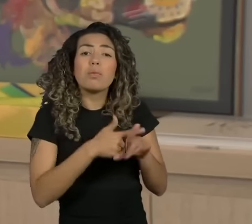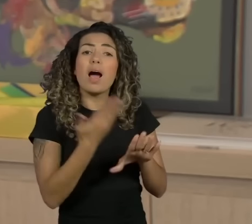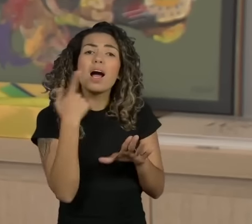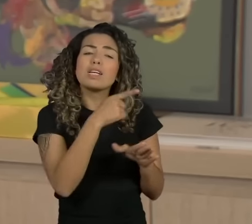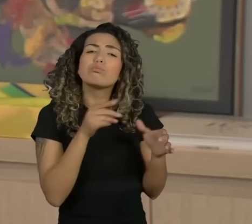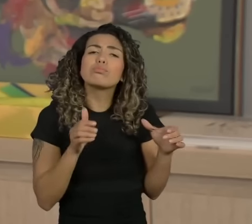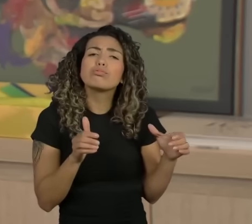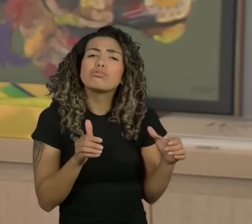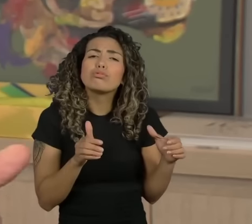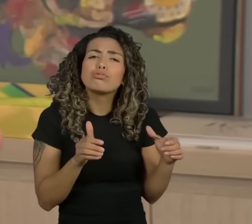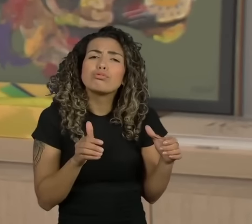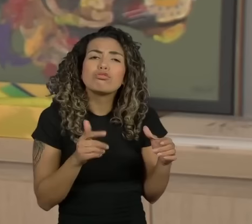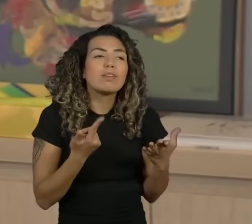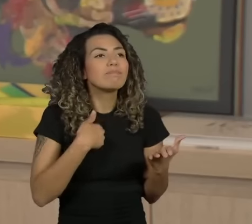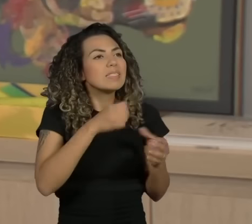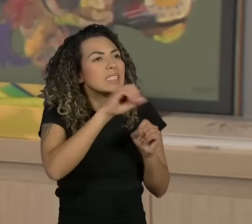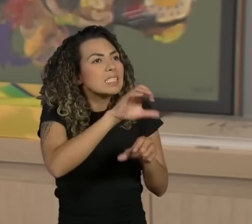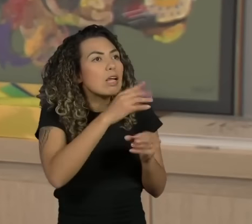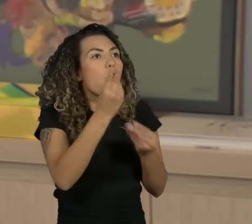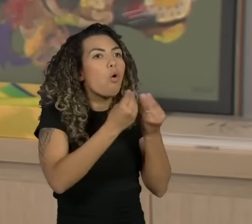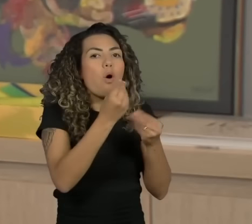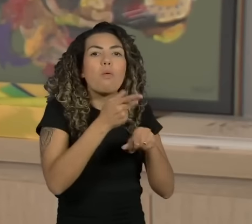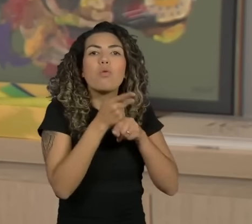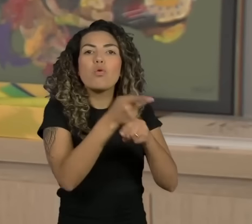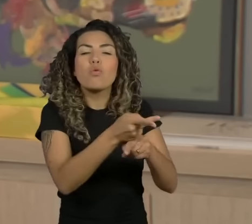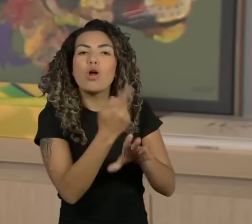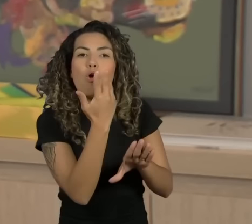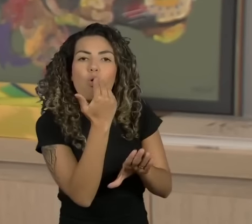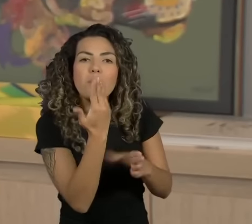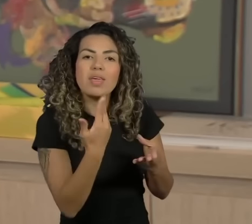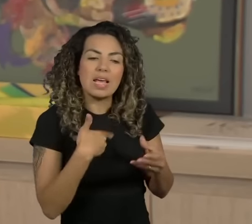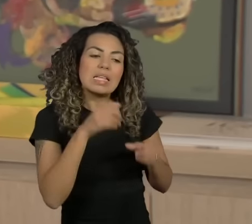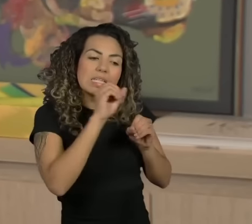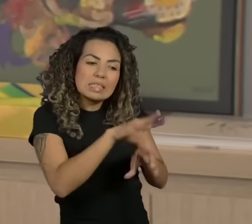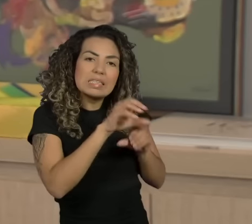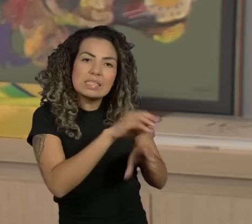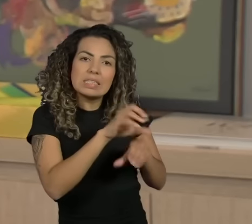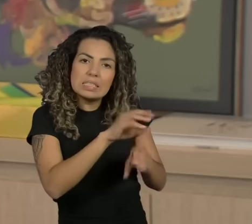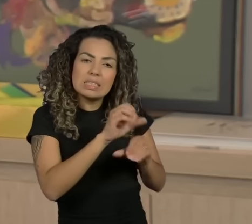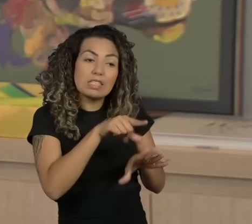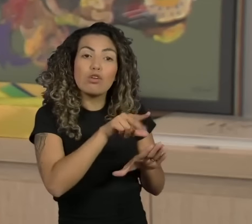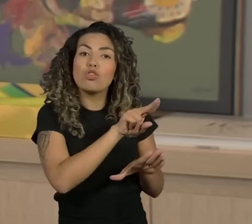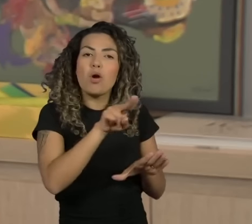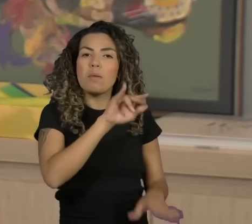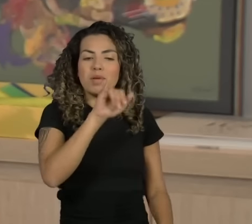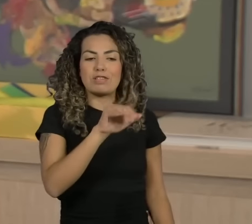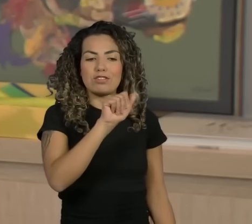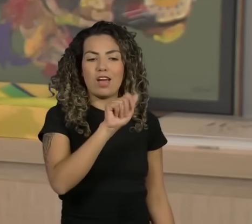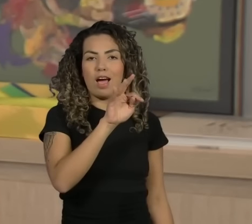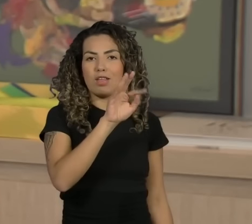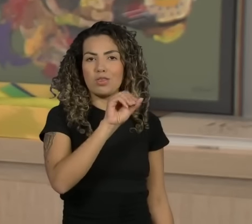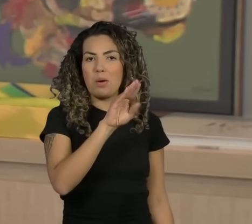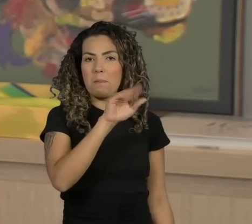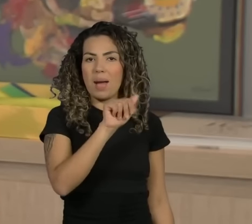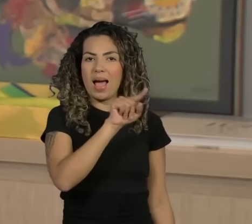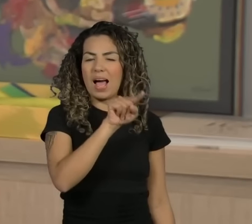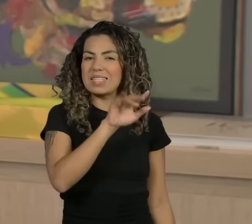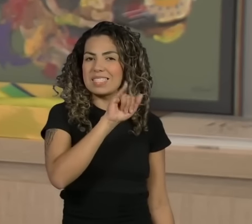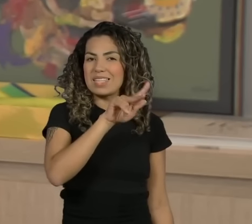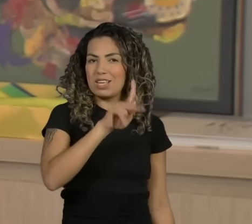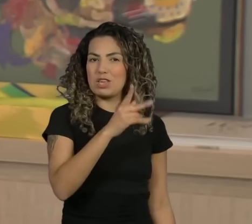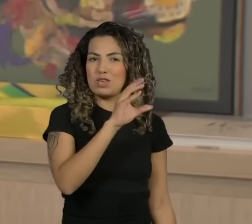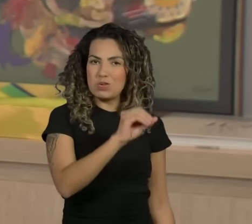caçar e tudo isso, e mandou essa onça para a Argentina. É um macho chamado jatobazinho, ele foi o primeiro a ser reintroduzido